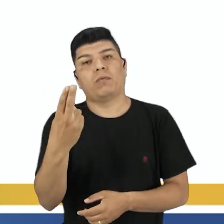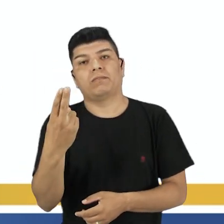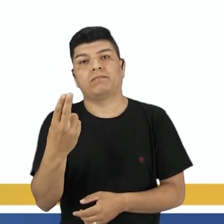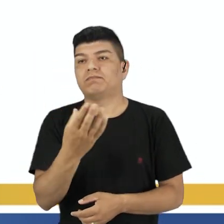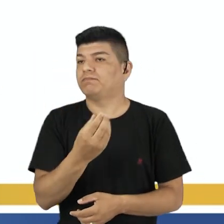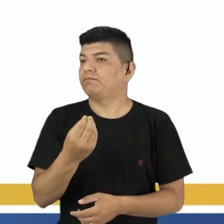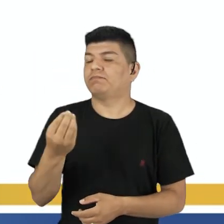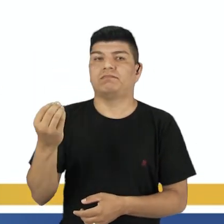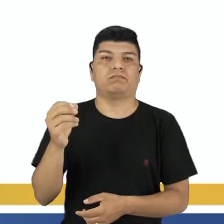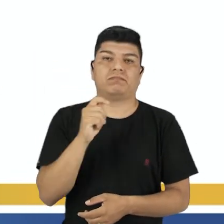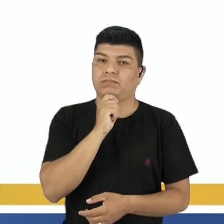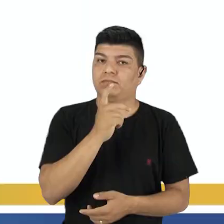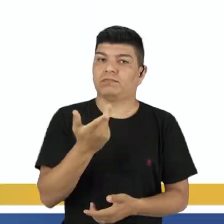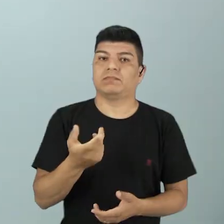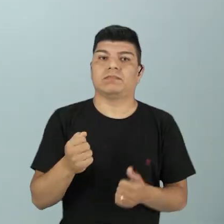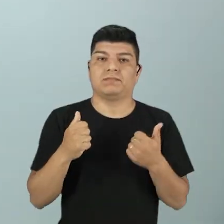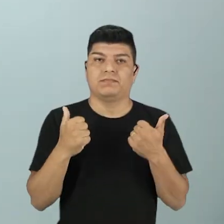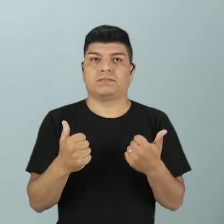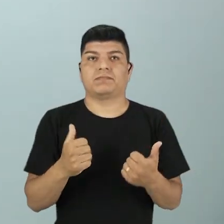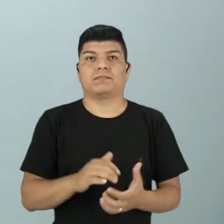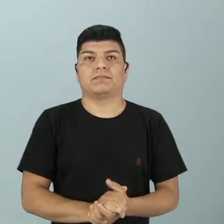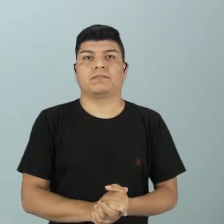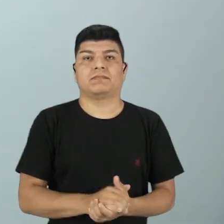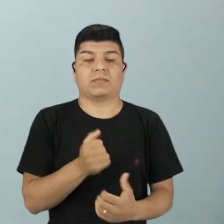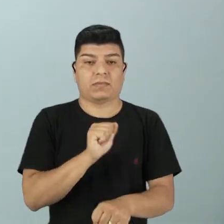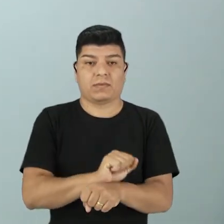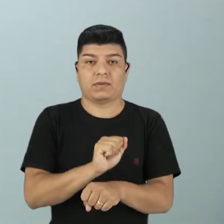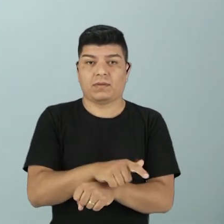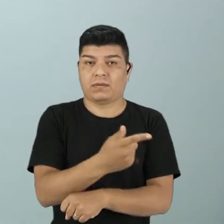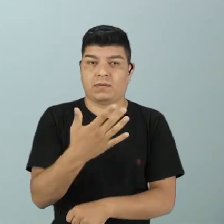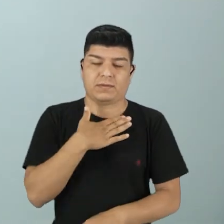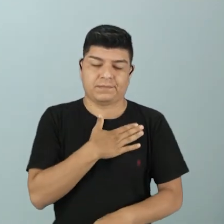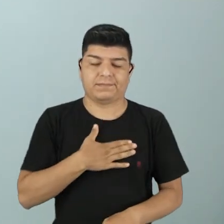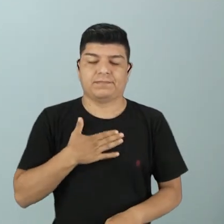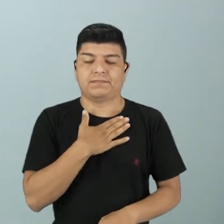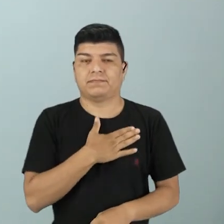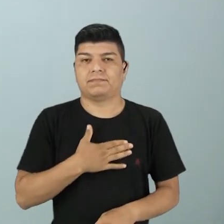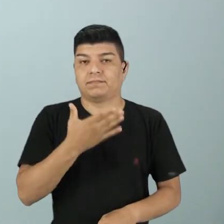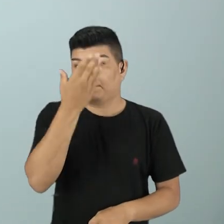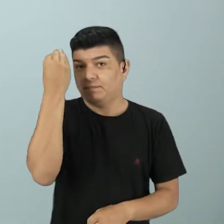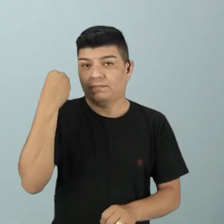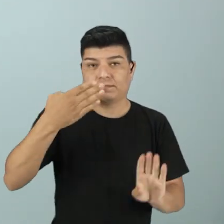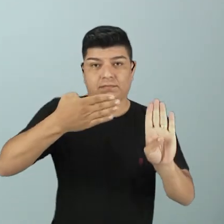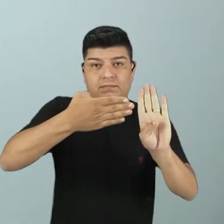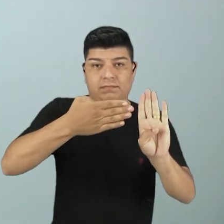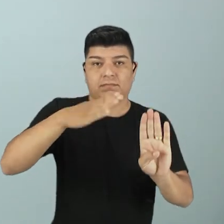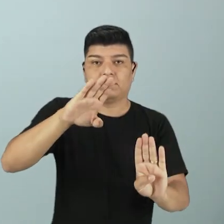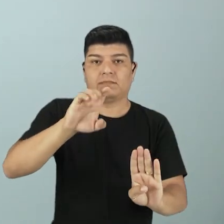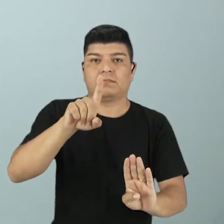didn't. Então, sempre da mesma forma, ok? Espero que vocês tenham gostado, pessoal. Não esqueçam de acessar nossa